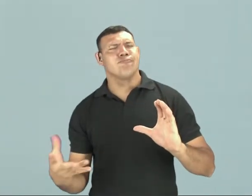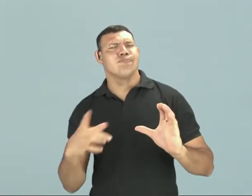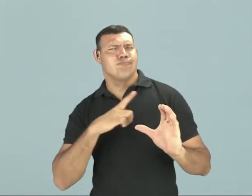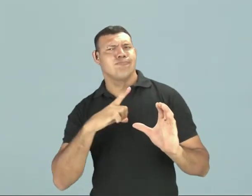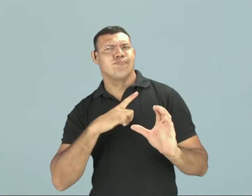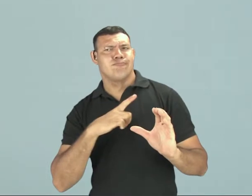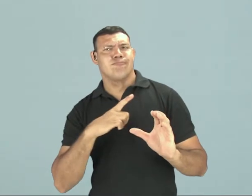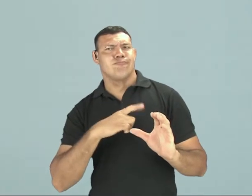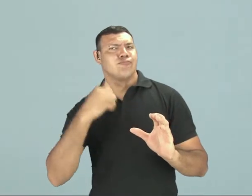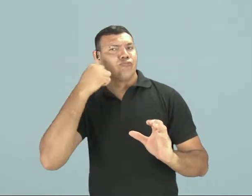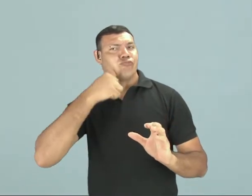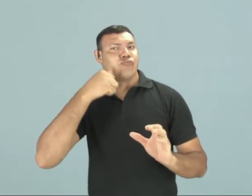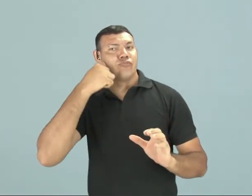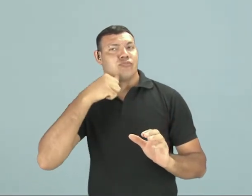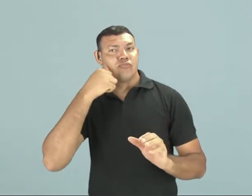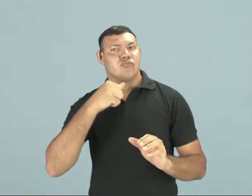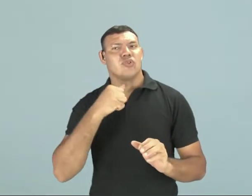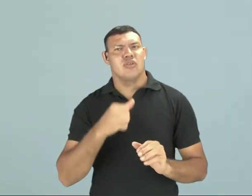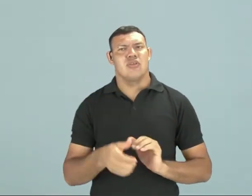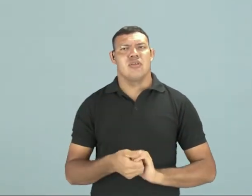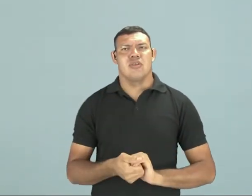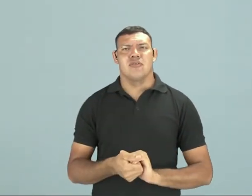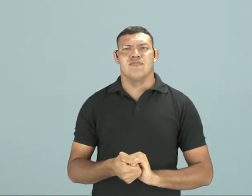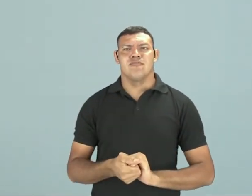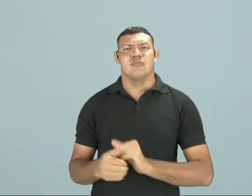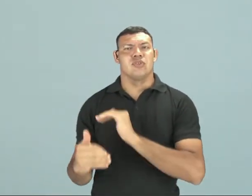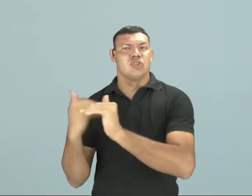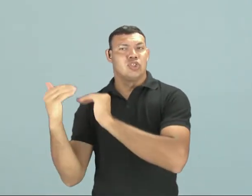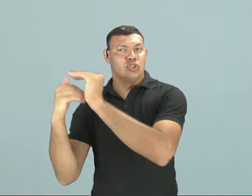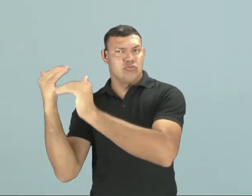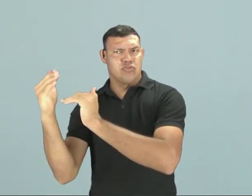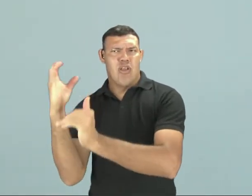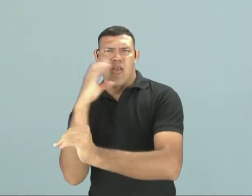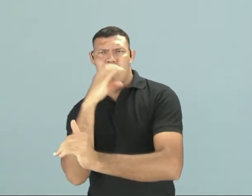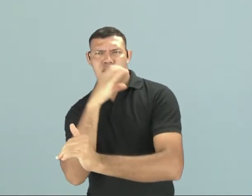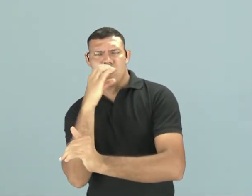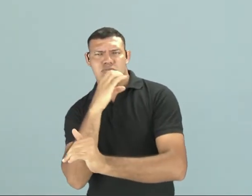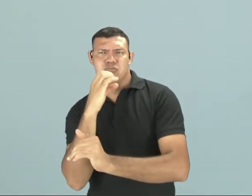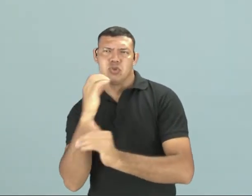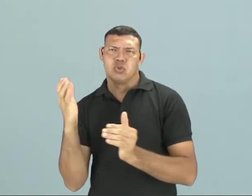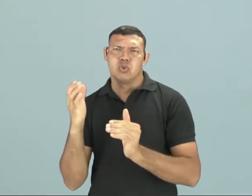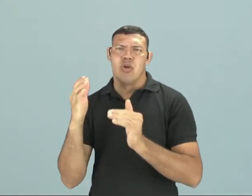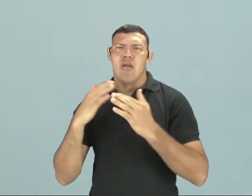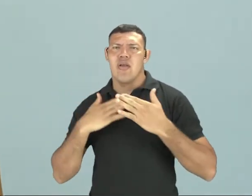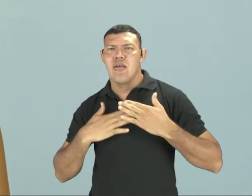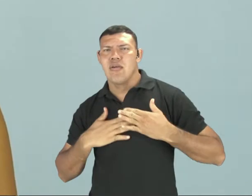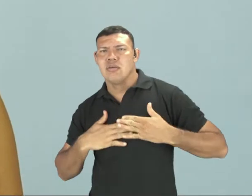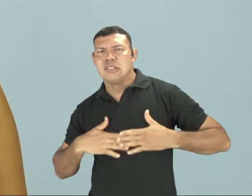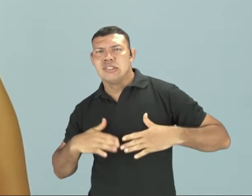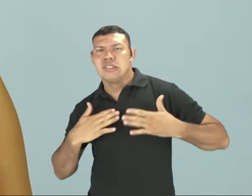nas meninas. Em algumas meninas pode se desenvolver mais rápido, outra menos.